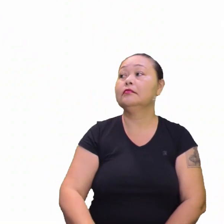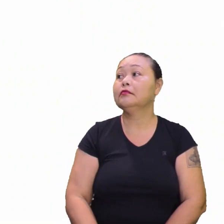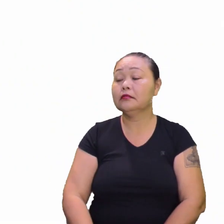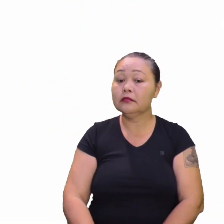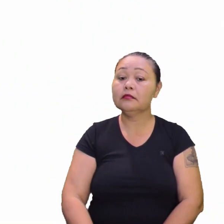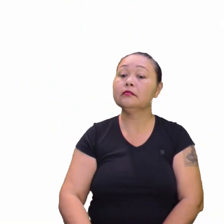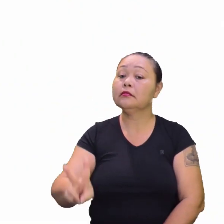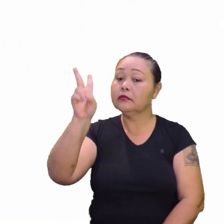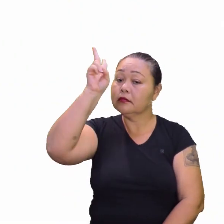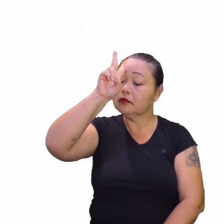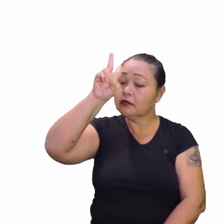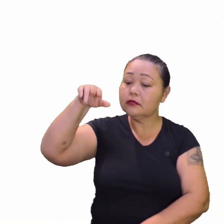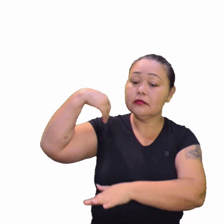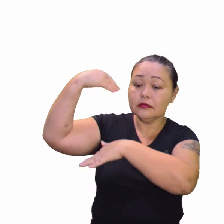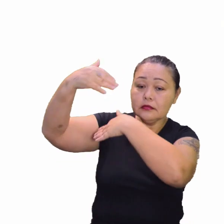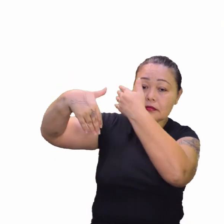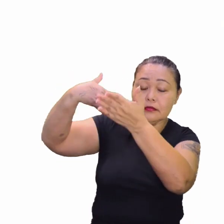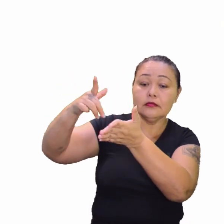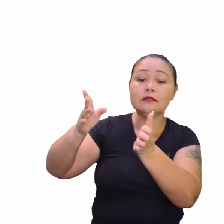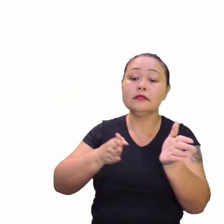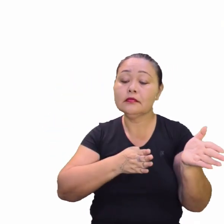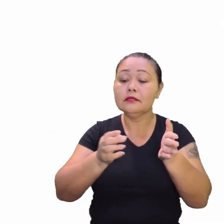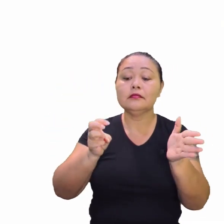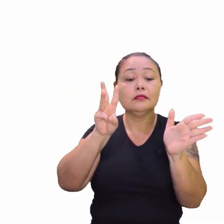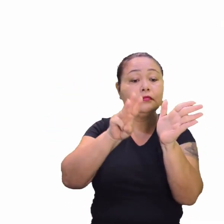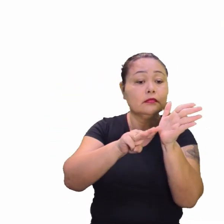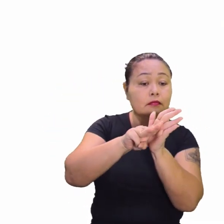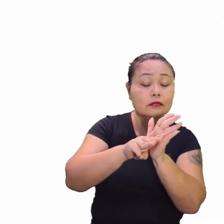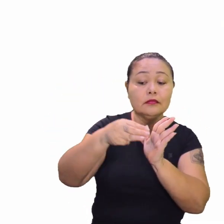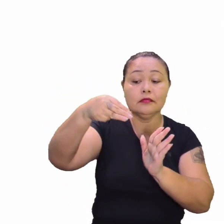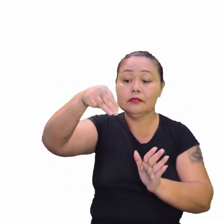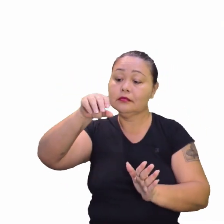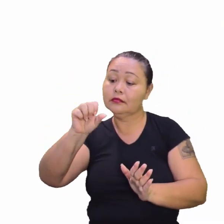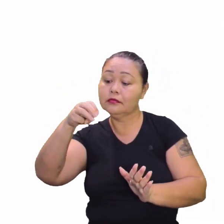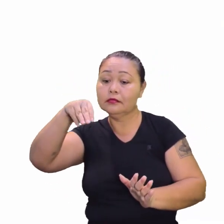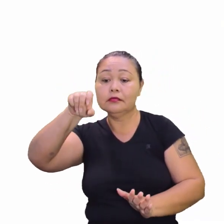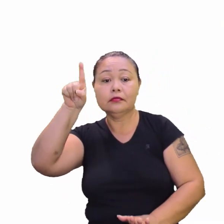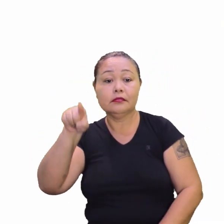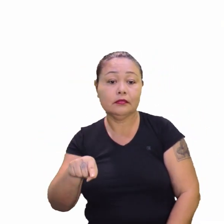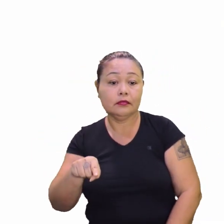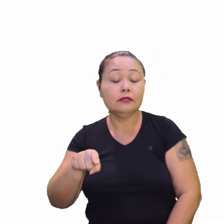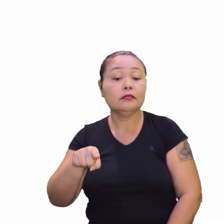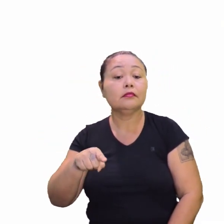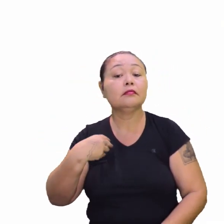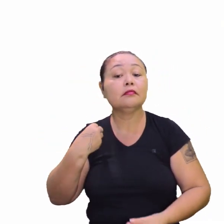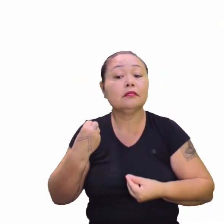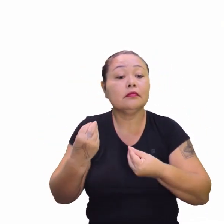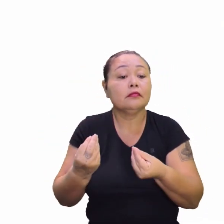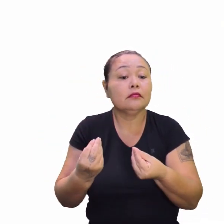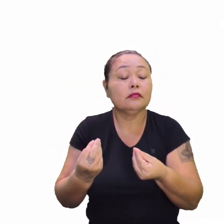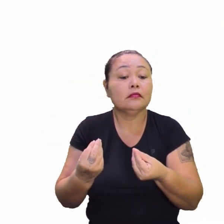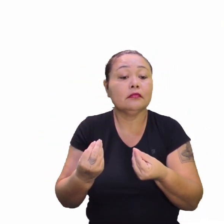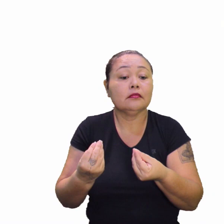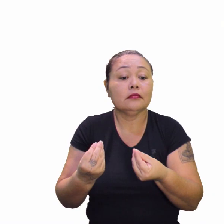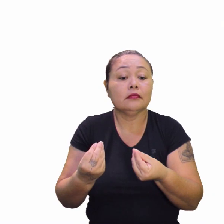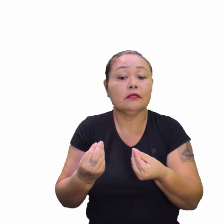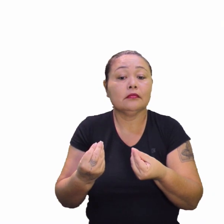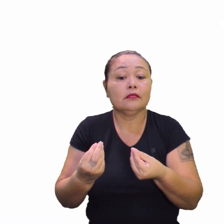5. Historicamente, os rios Madeira e Mamoré serviam